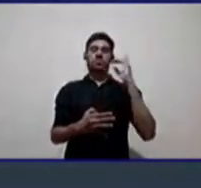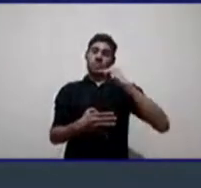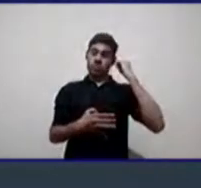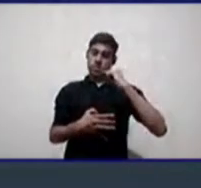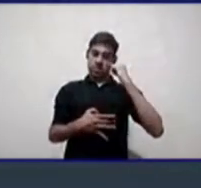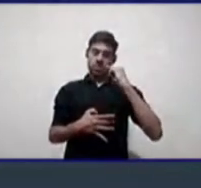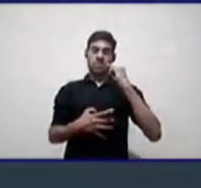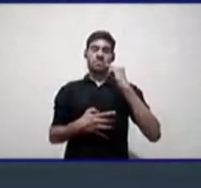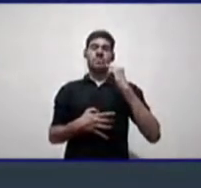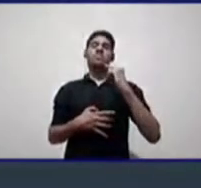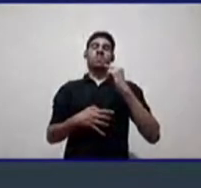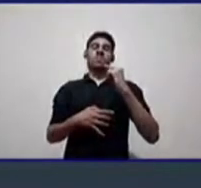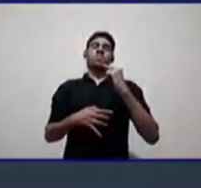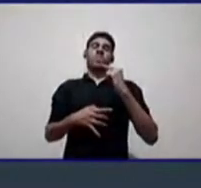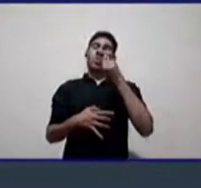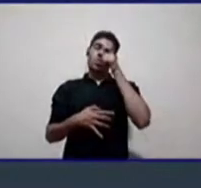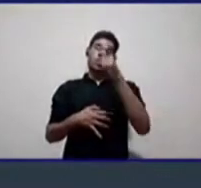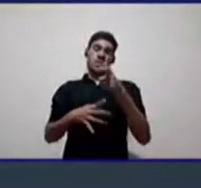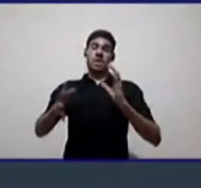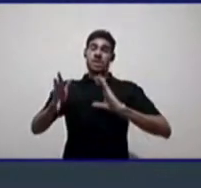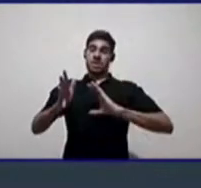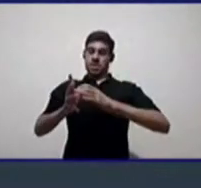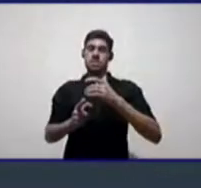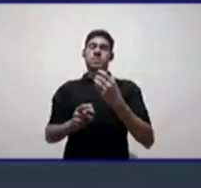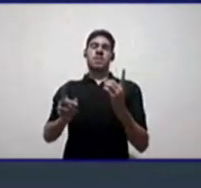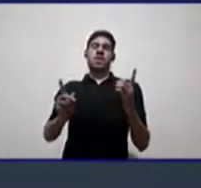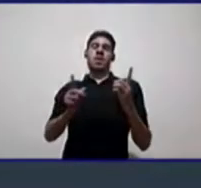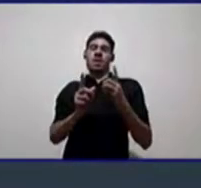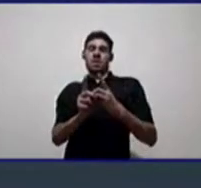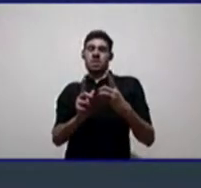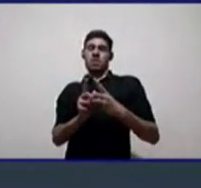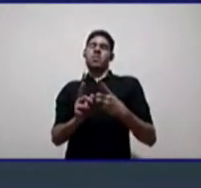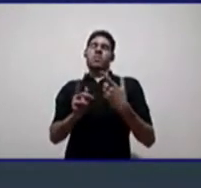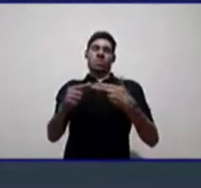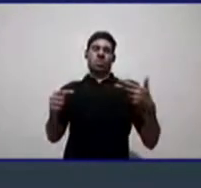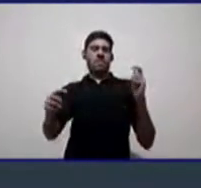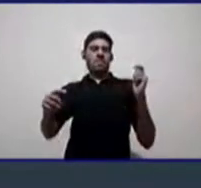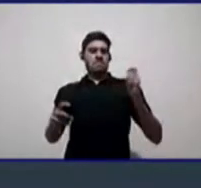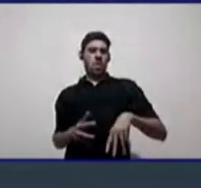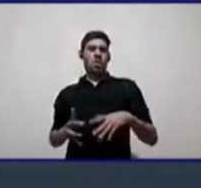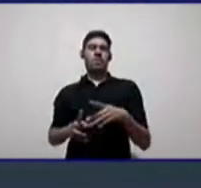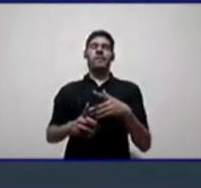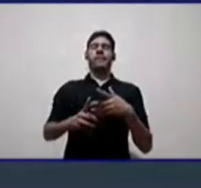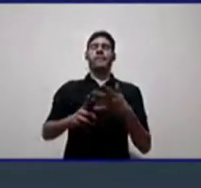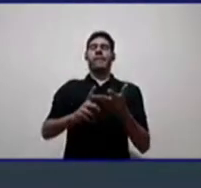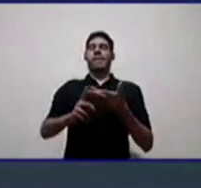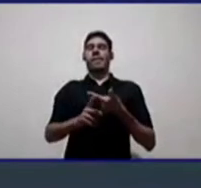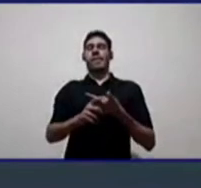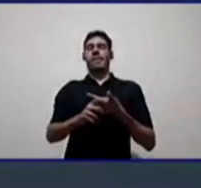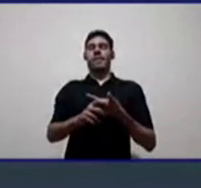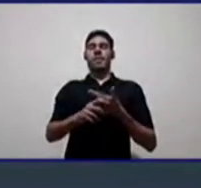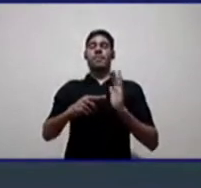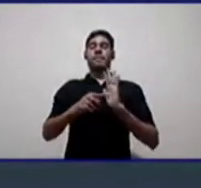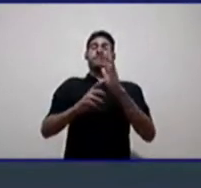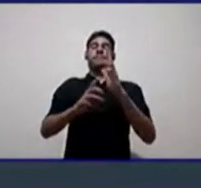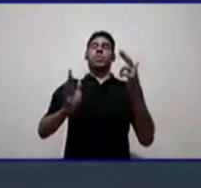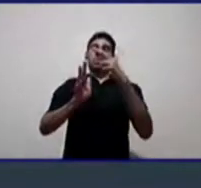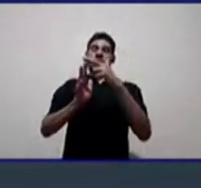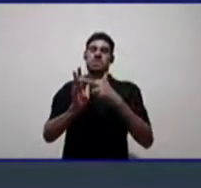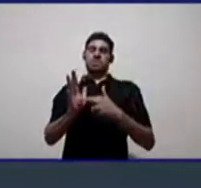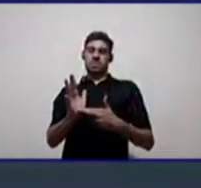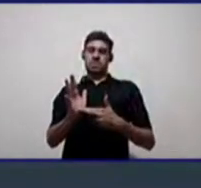dos interesses da agremiação, em atendimento às condições e aos critérios indicados na resolução